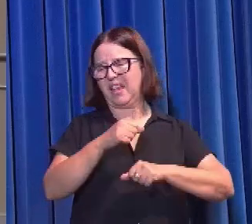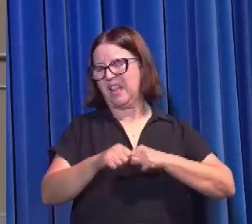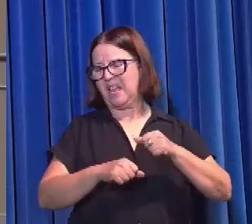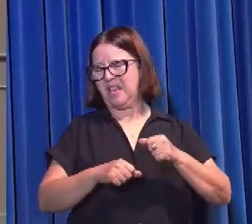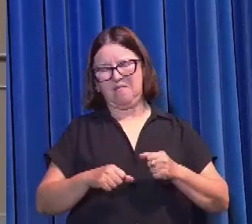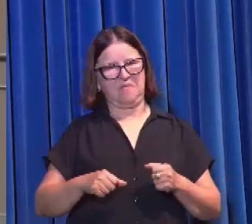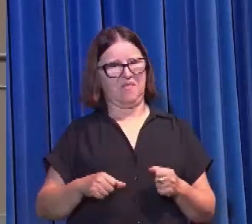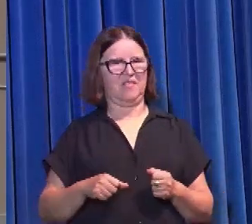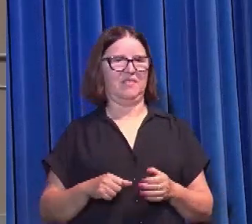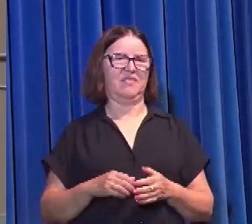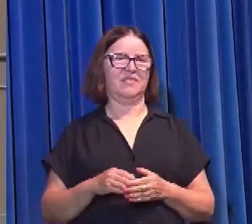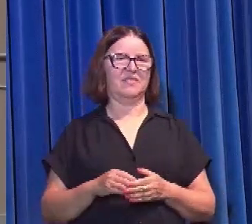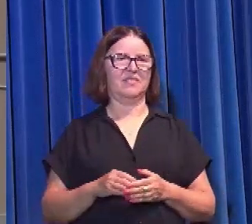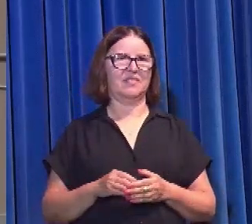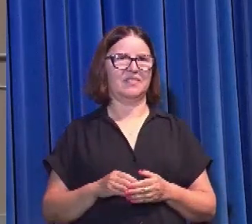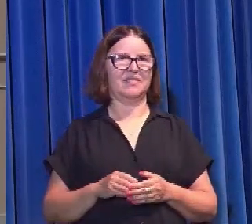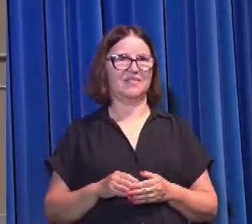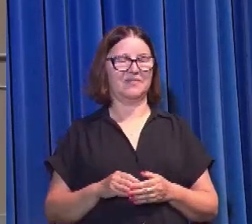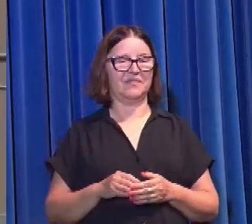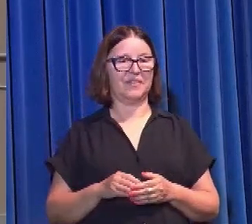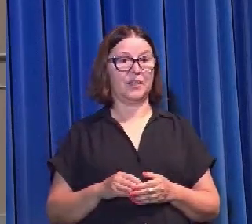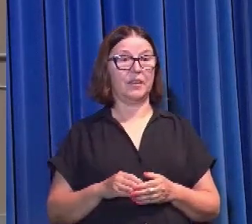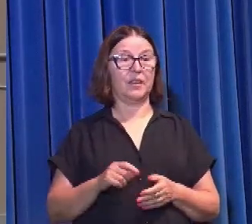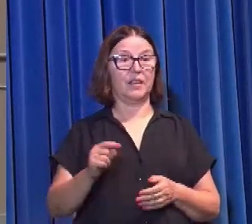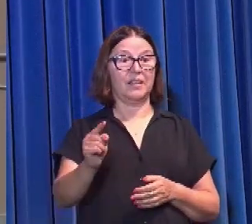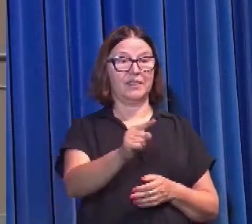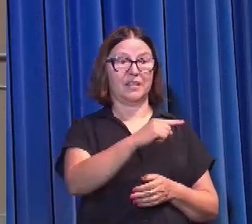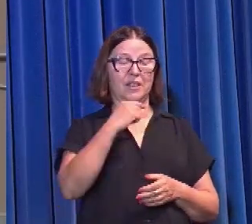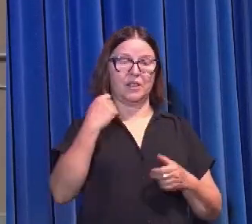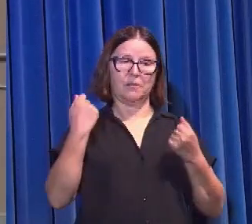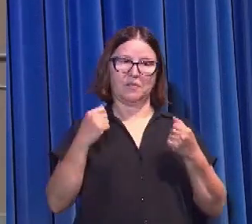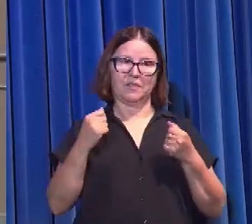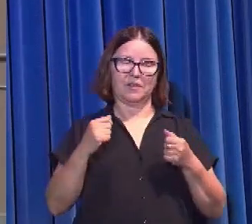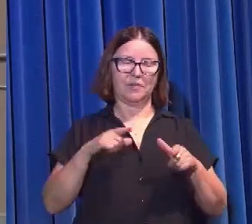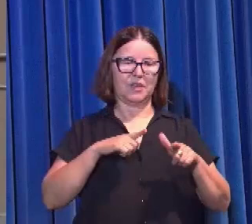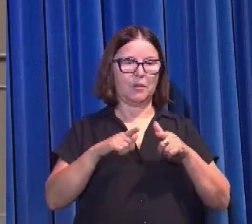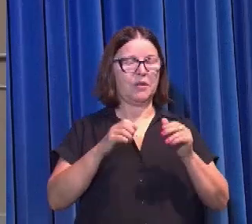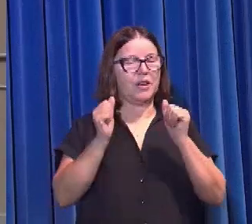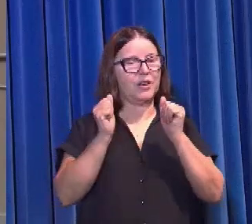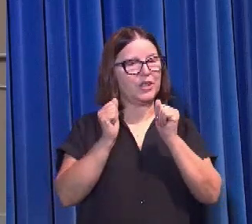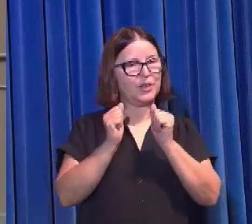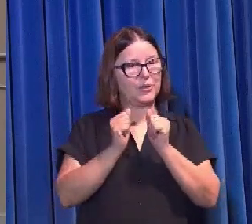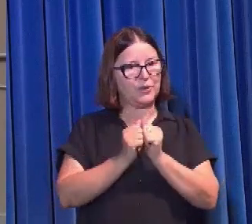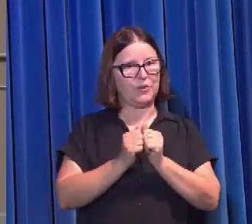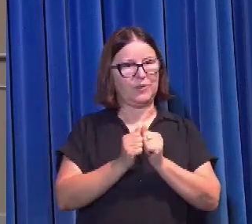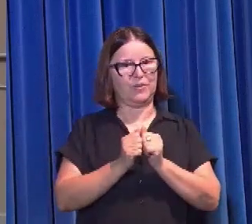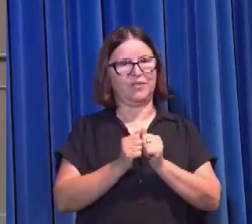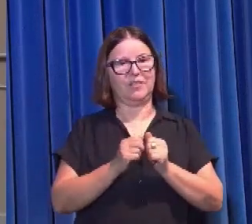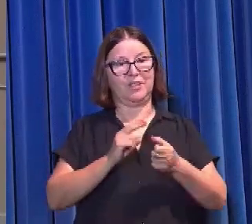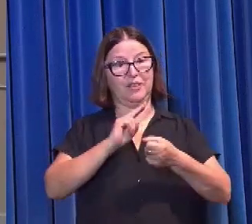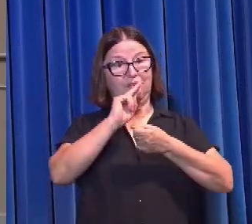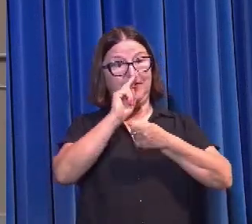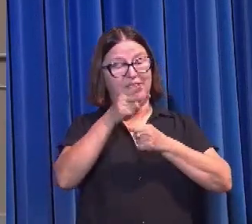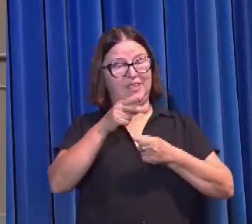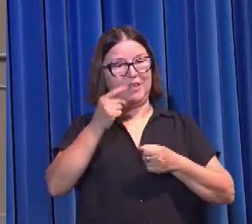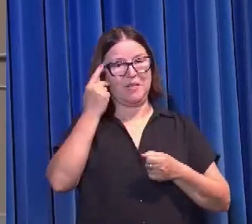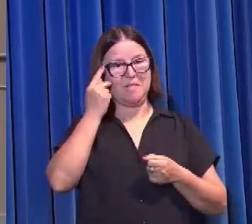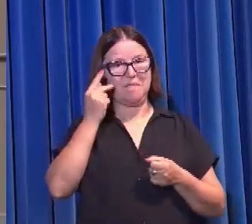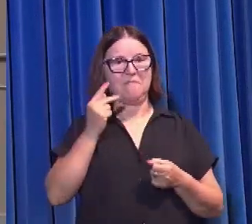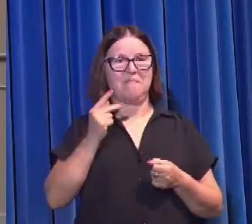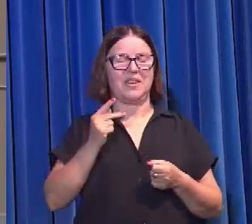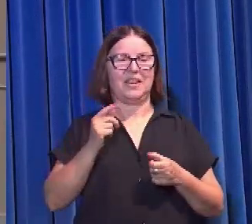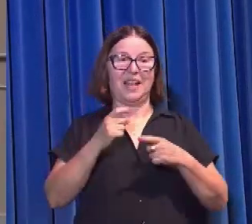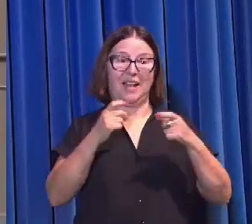circunstâncias. Nós devemos trabalhar junto, esforçando diligentemente, irmãos, como igreja, para que nós cresçamos na plena